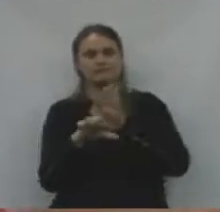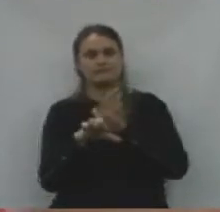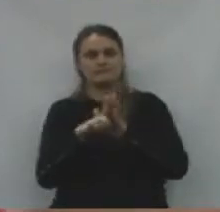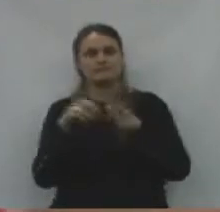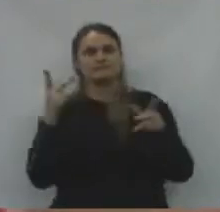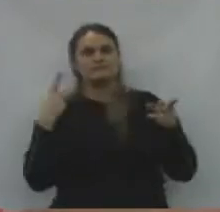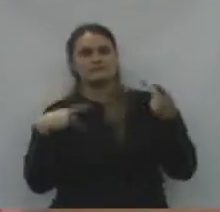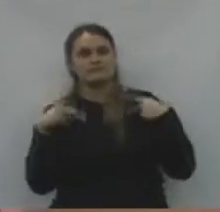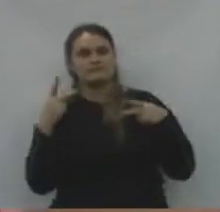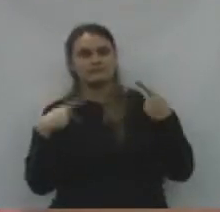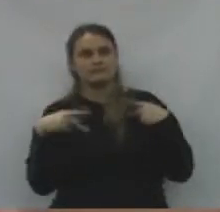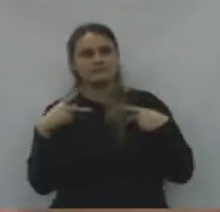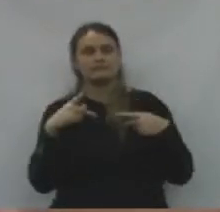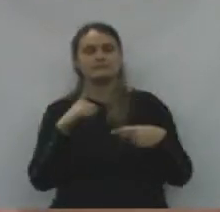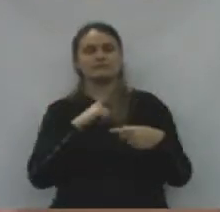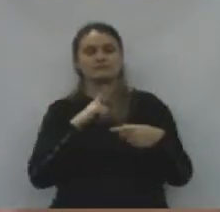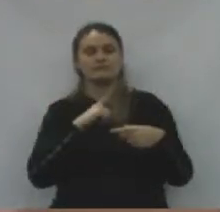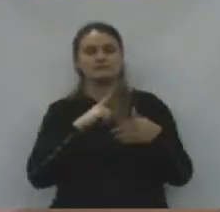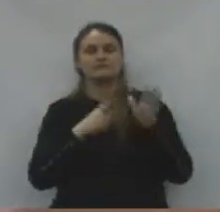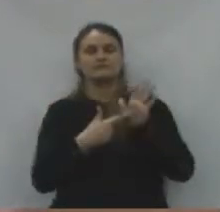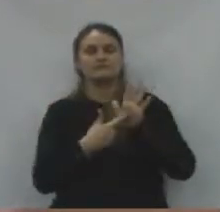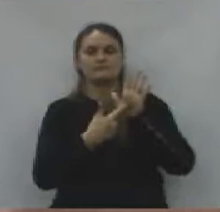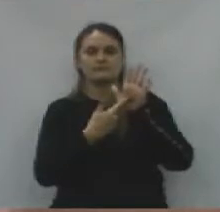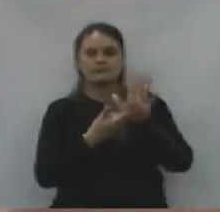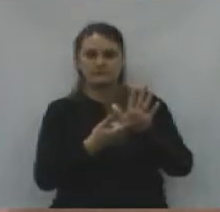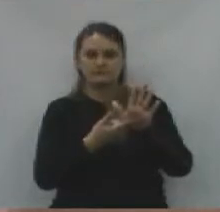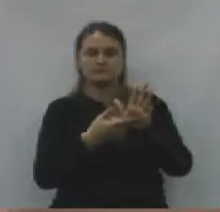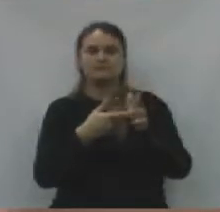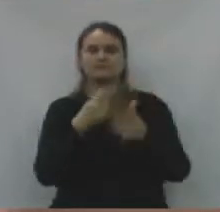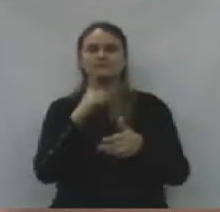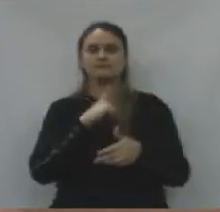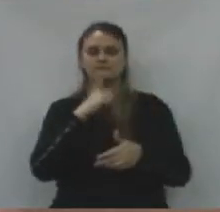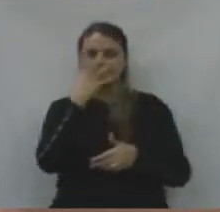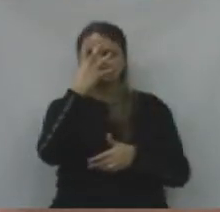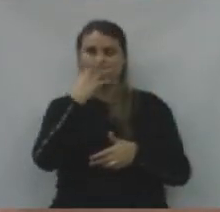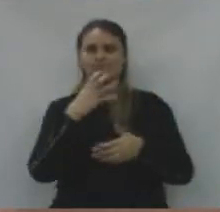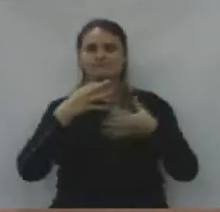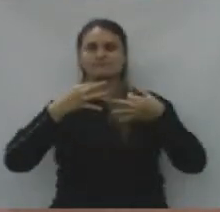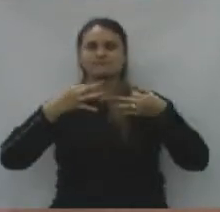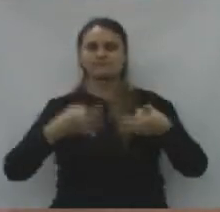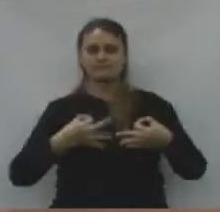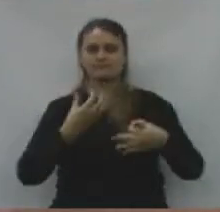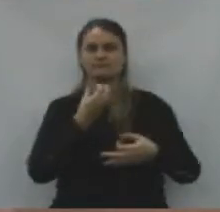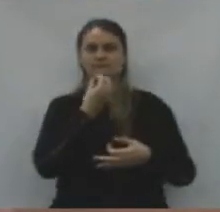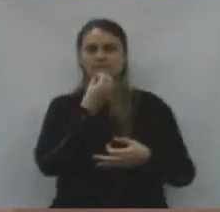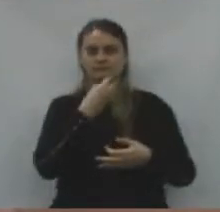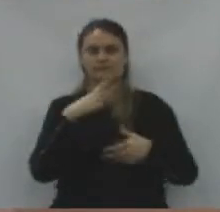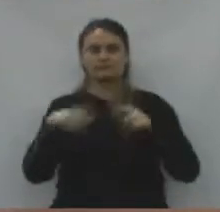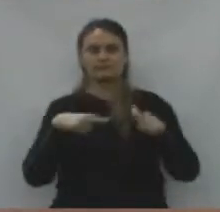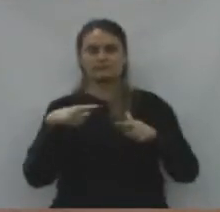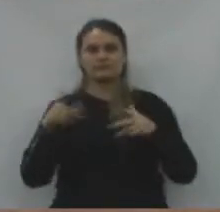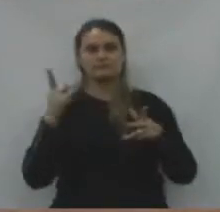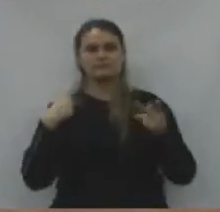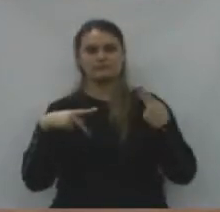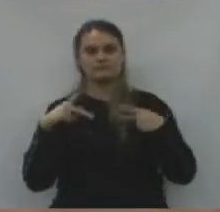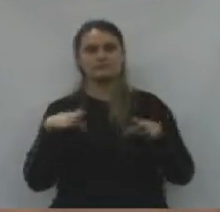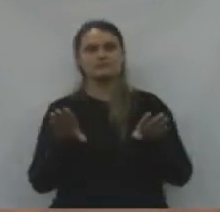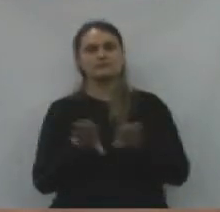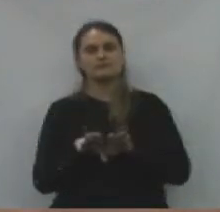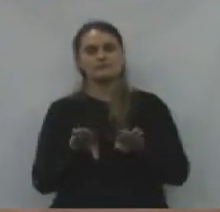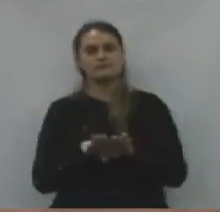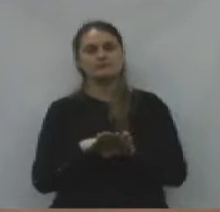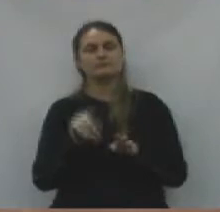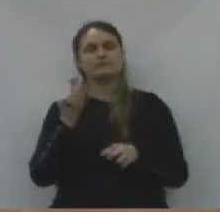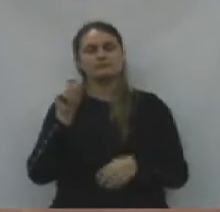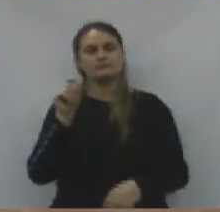políticos que representam a população mostrar o lado sério o mestre que vale a pena da política também o que é